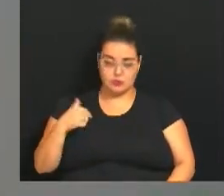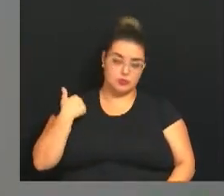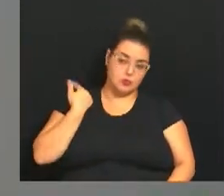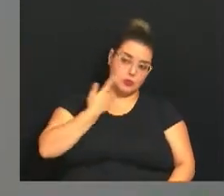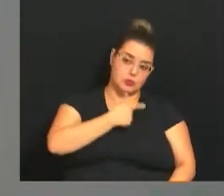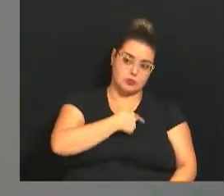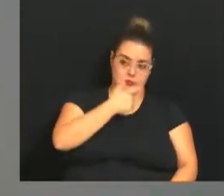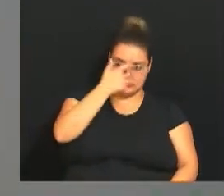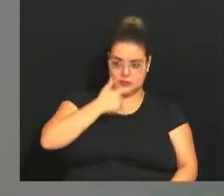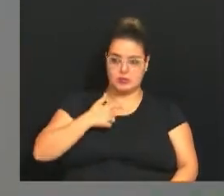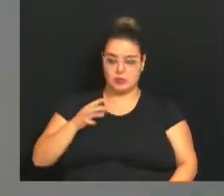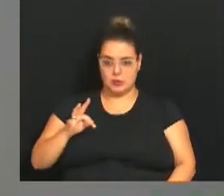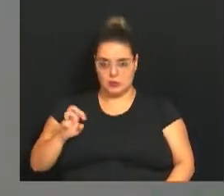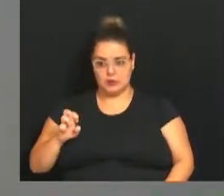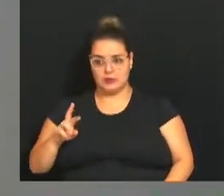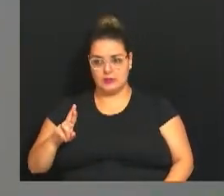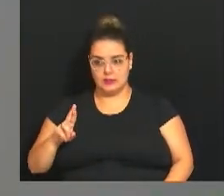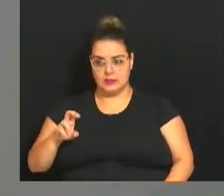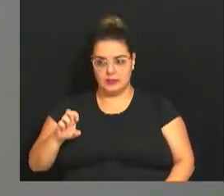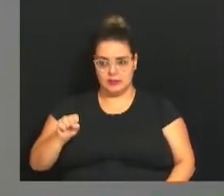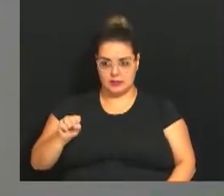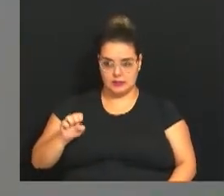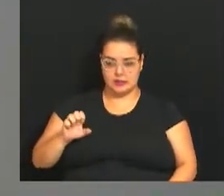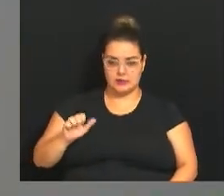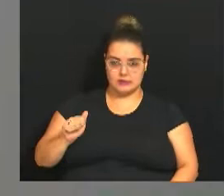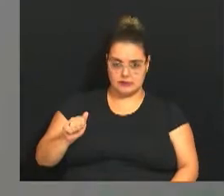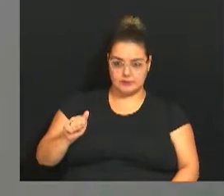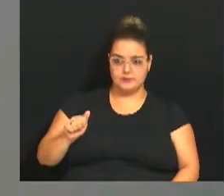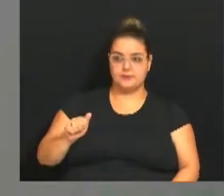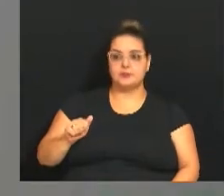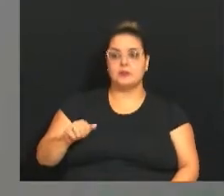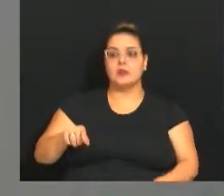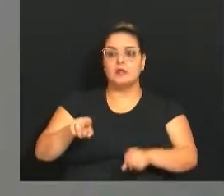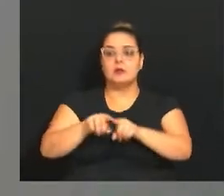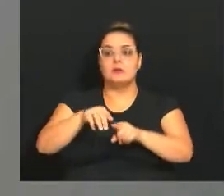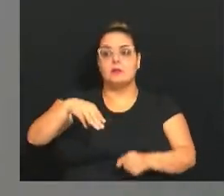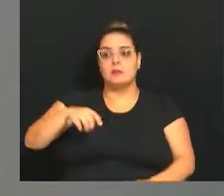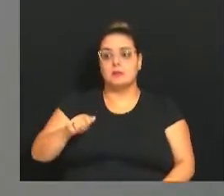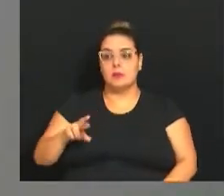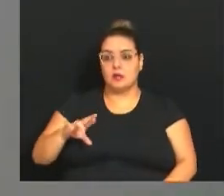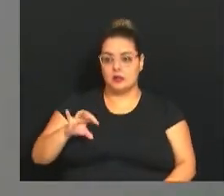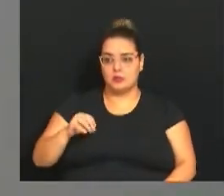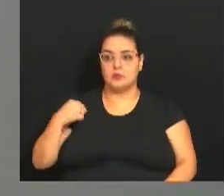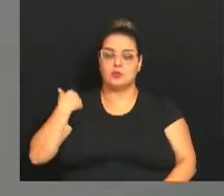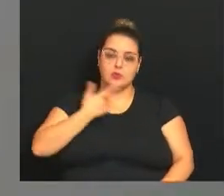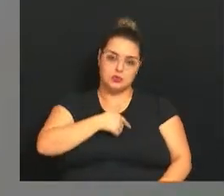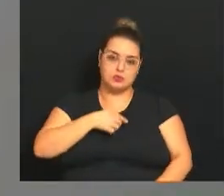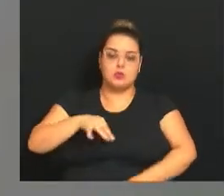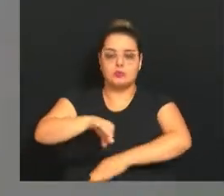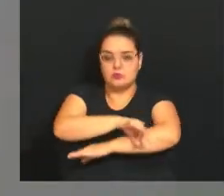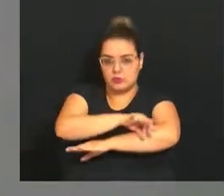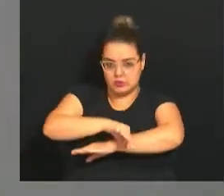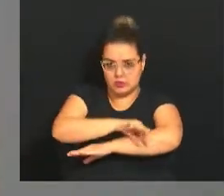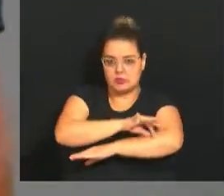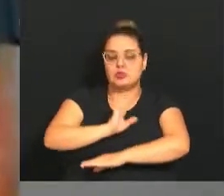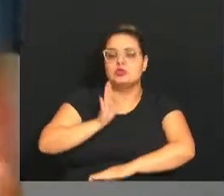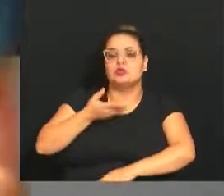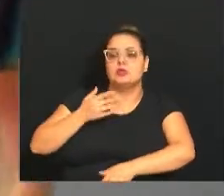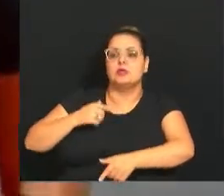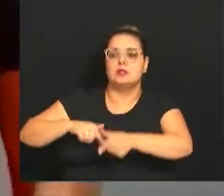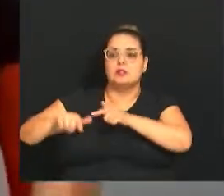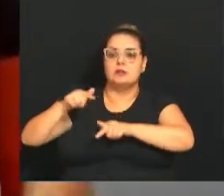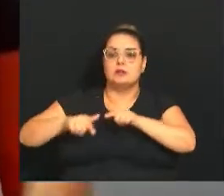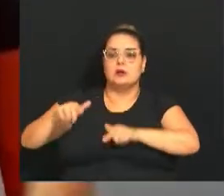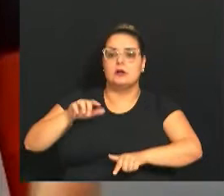Eu, Tereza e o Mário, que é o gestor do espaço junto comigo, nós somos arquitetos. Nós trabalhávamos já com expografia, que é desenho